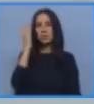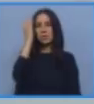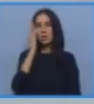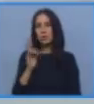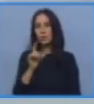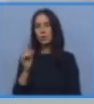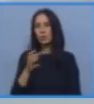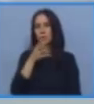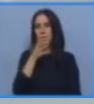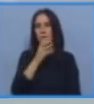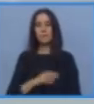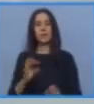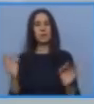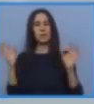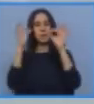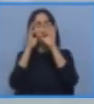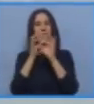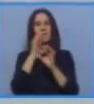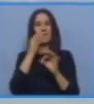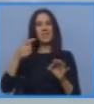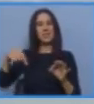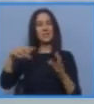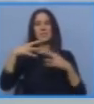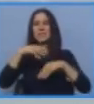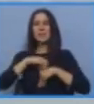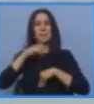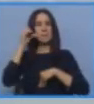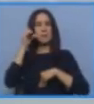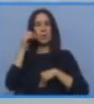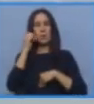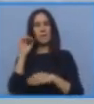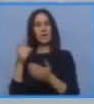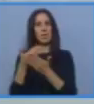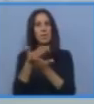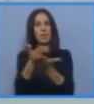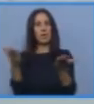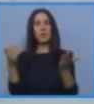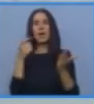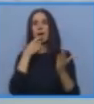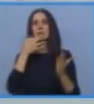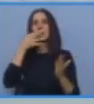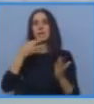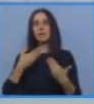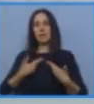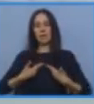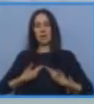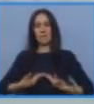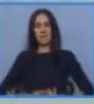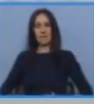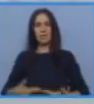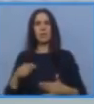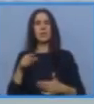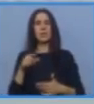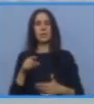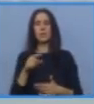do Espírito Santo, que eles ainda não tinham recebido e que ele havia de dar aos que acreditassem nele. Portanto, e também não